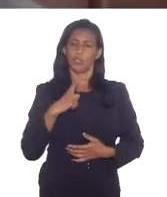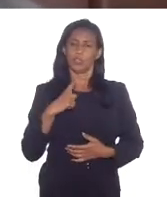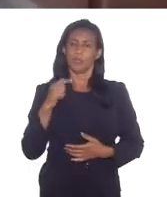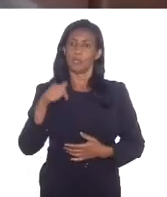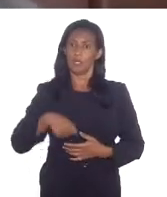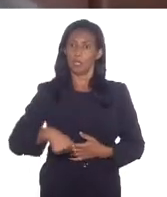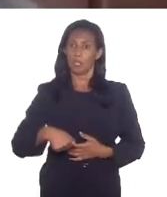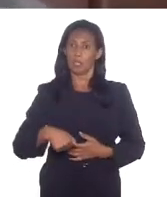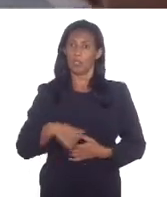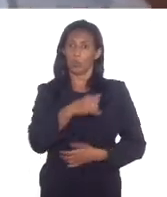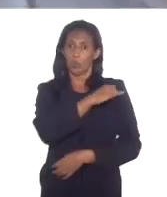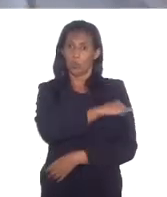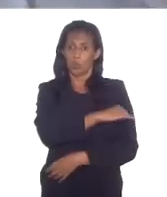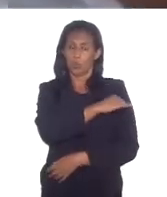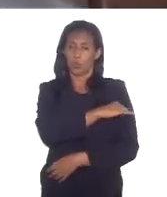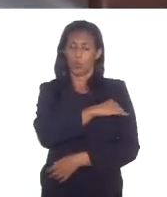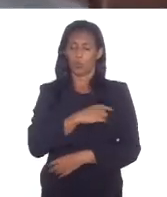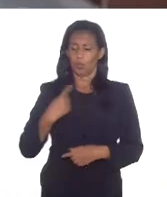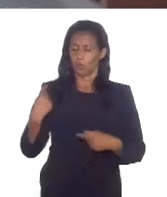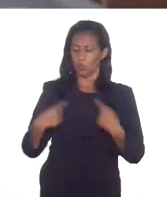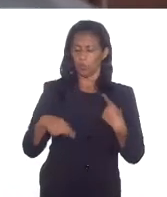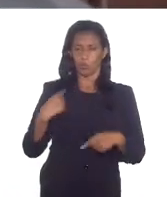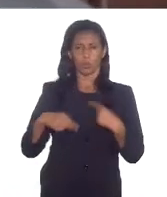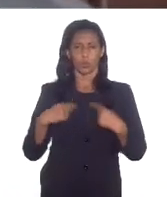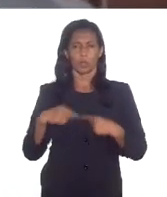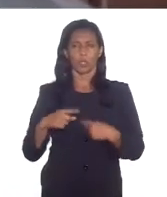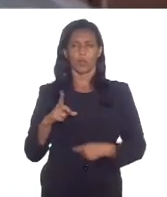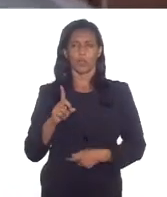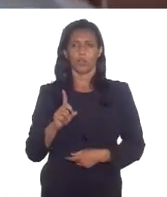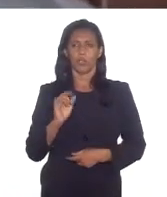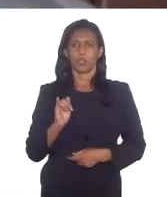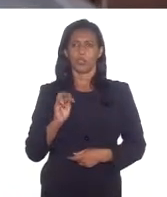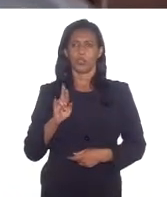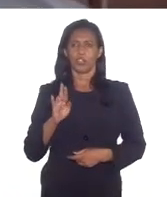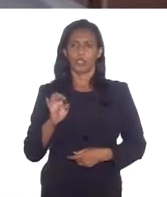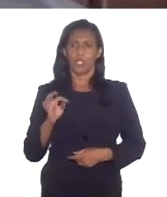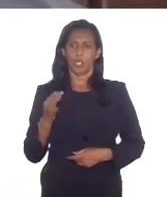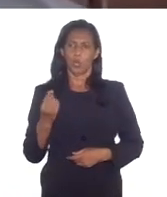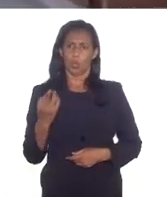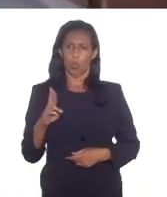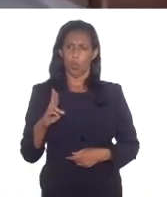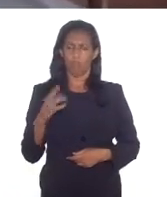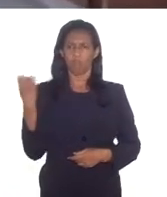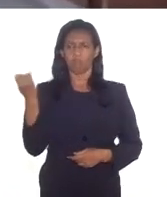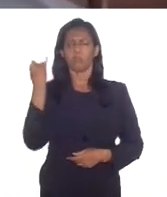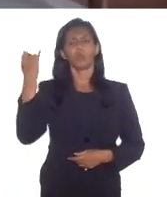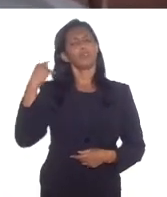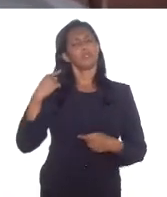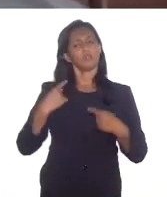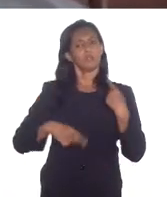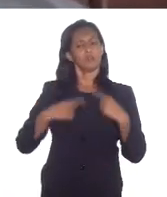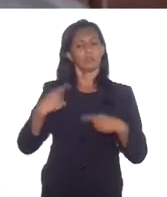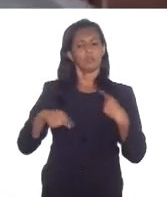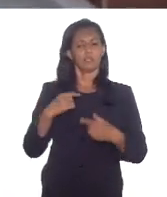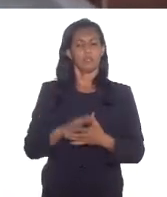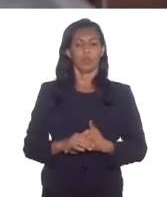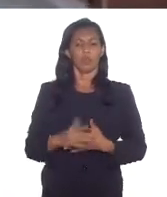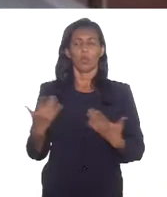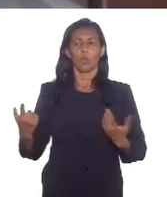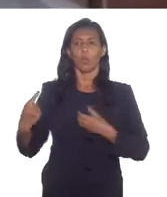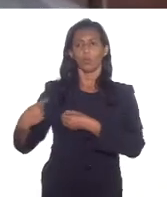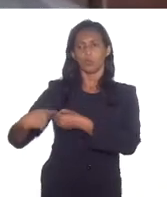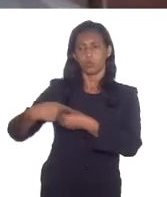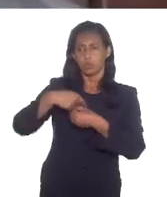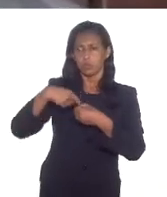do Rio de Janeiro, esse ano, a discussão do plano diretor. Ou seja, a importância da discussão desse tema com os municípios